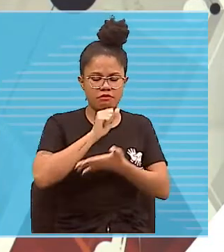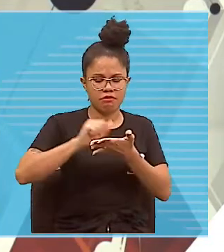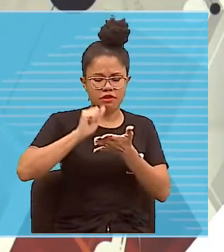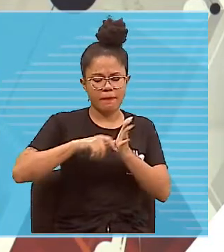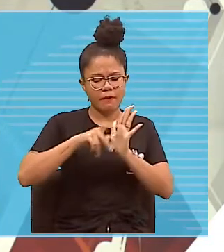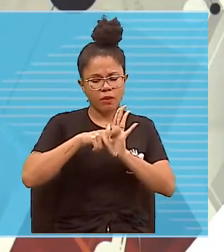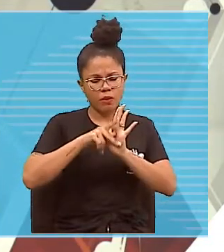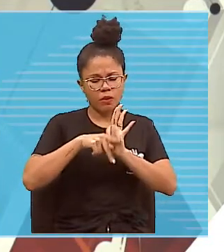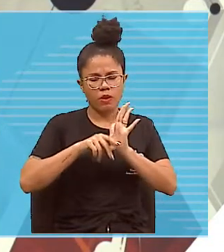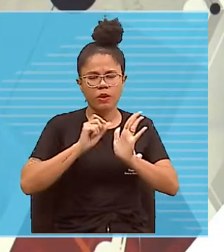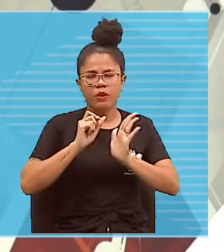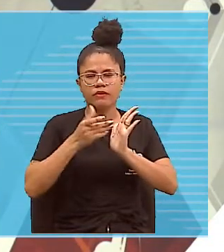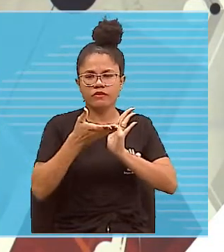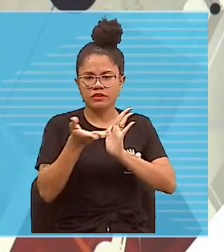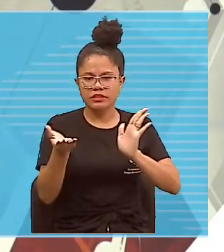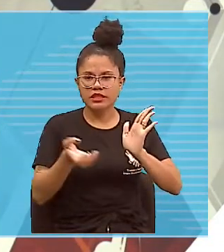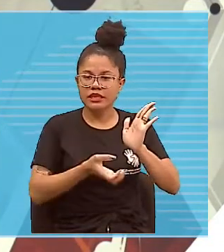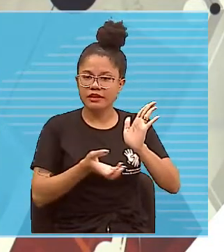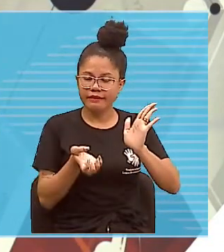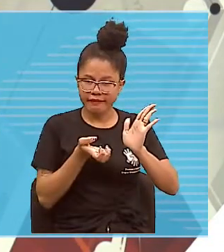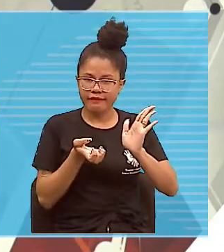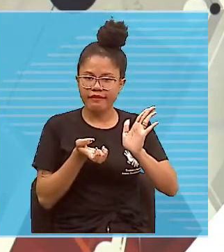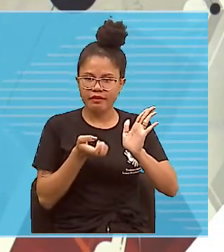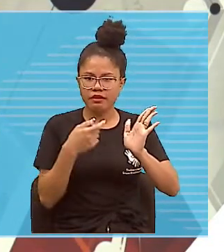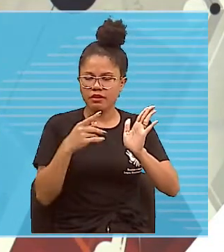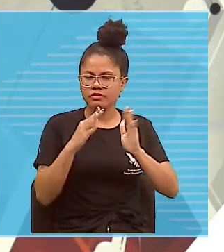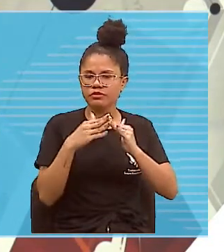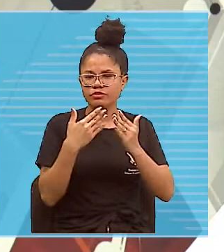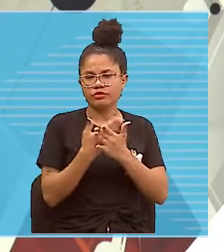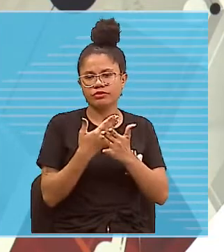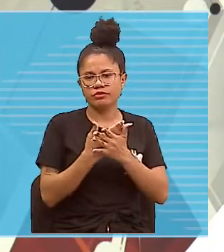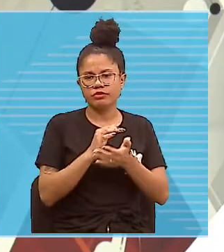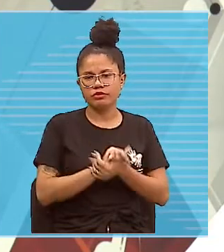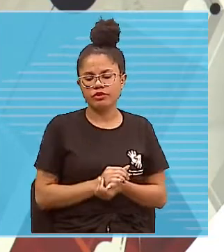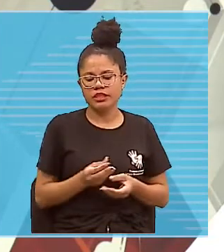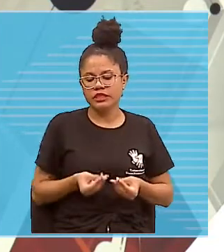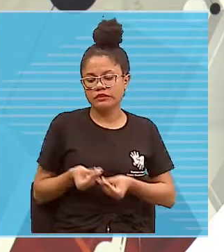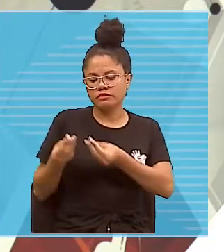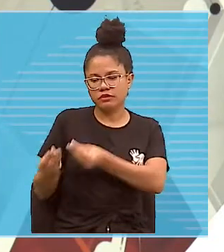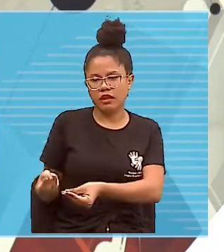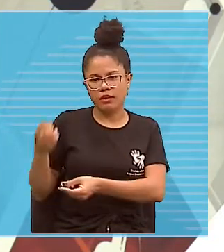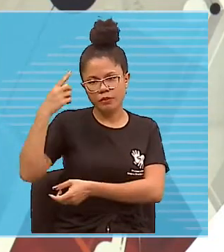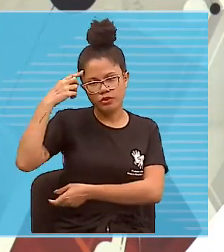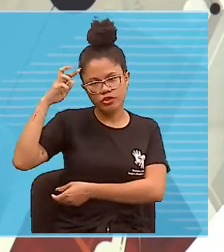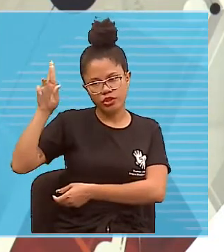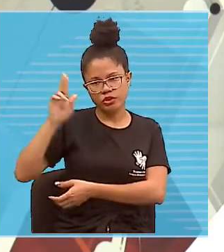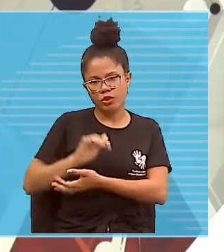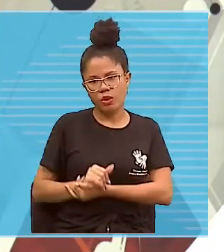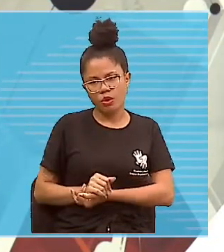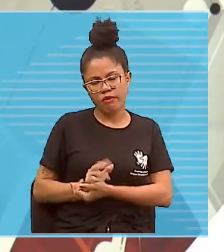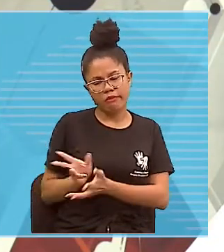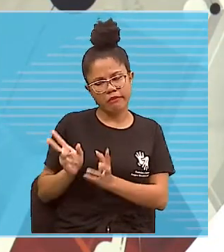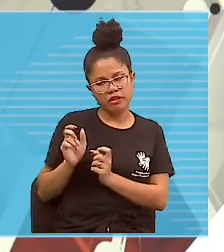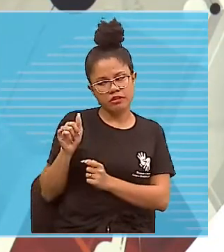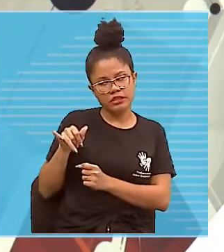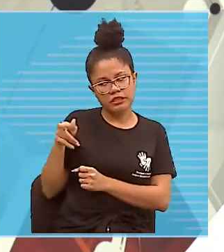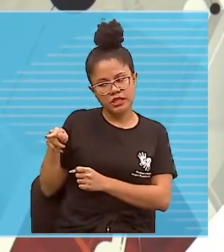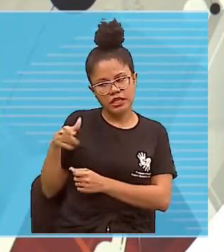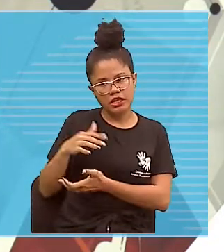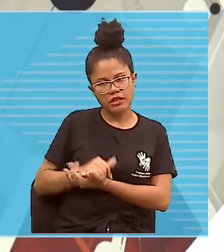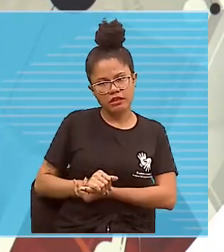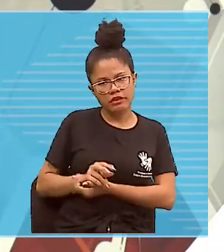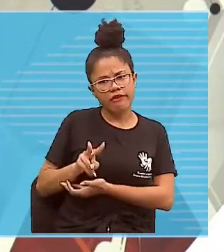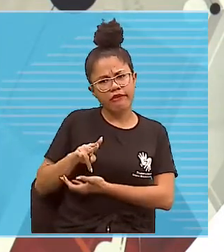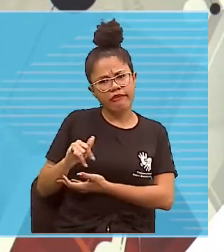você gostaria e entregue para o gestor. Vamos ver se ele vai acolher ou não esse projeto,